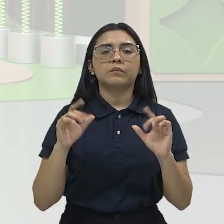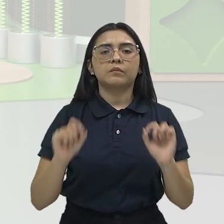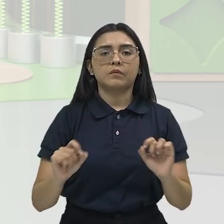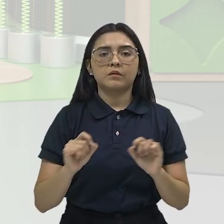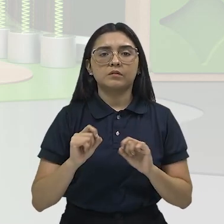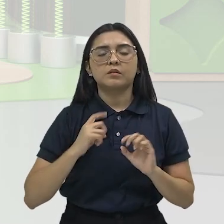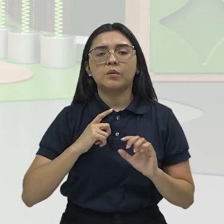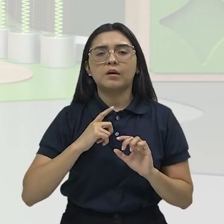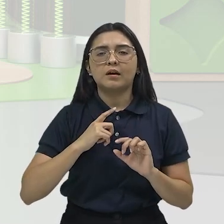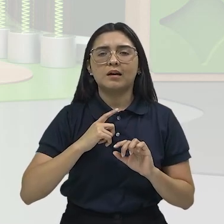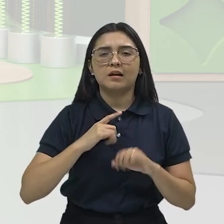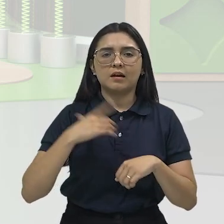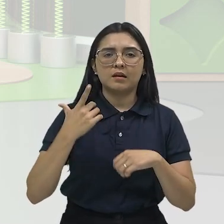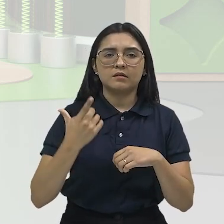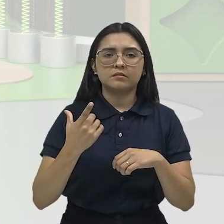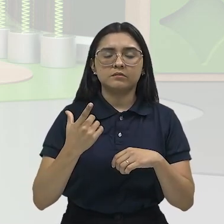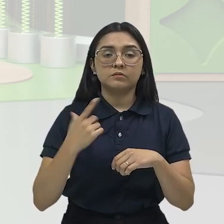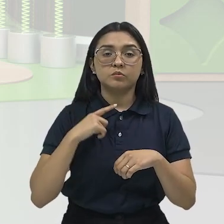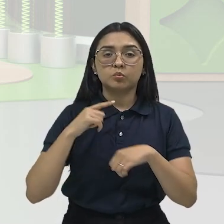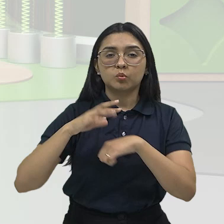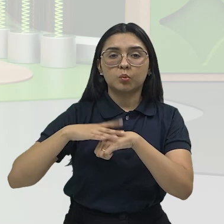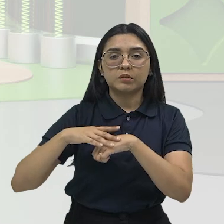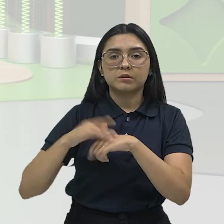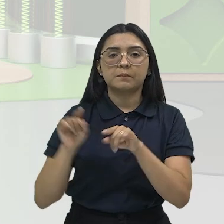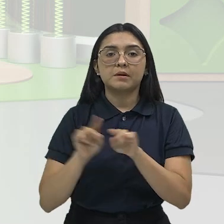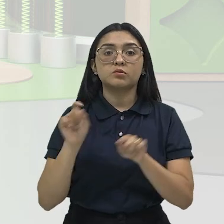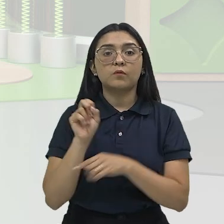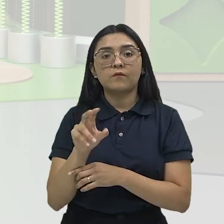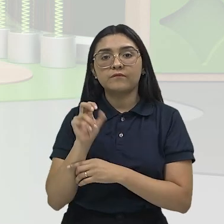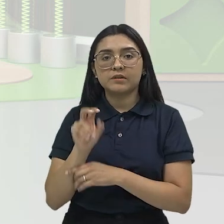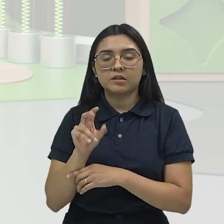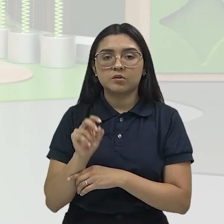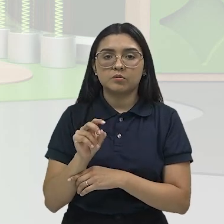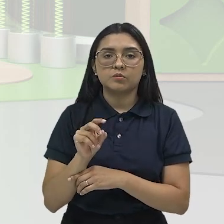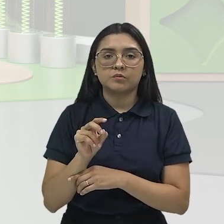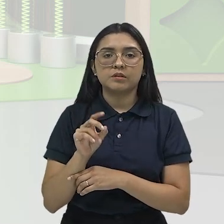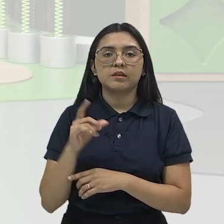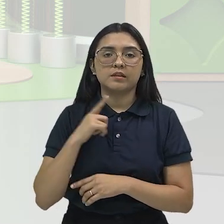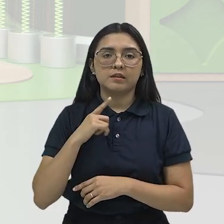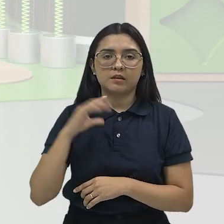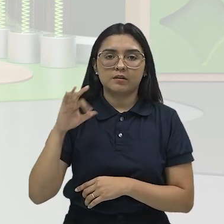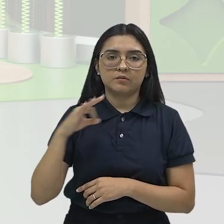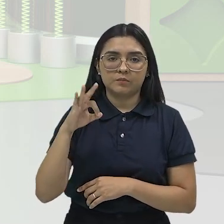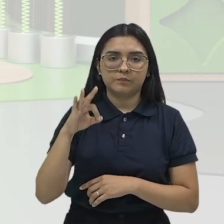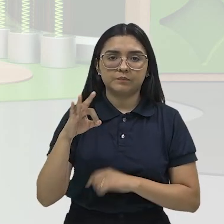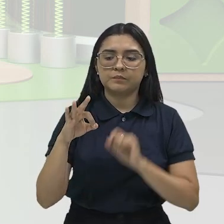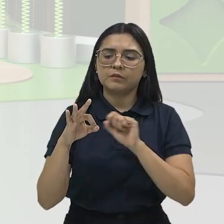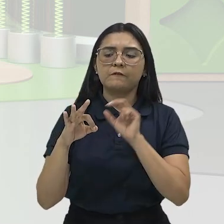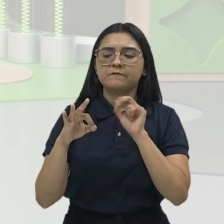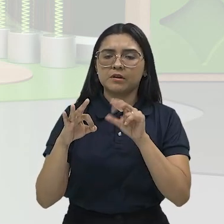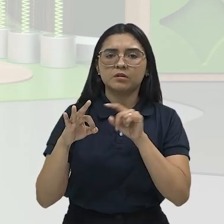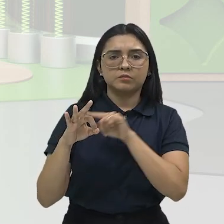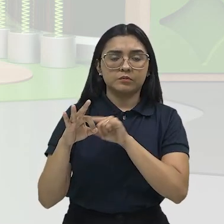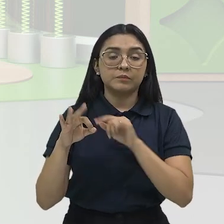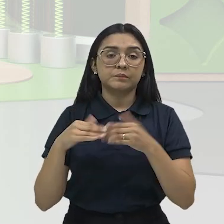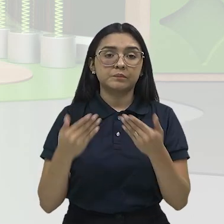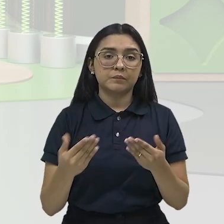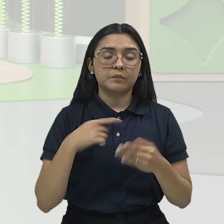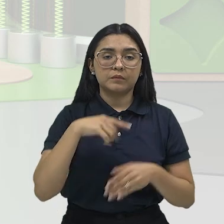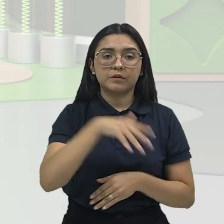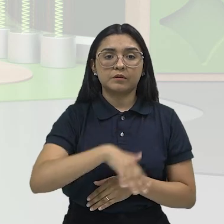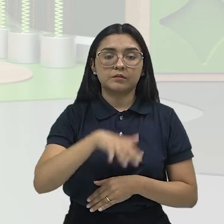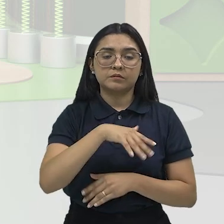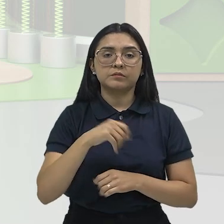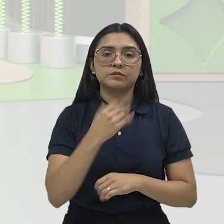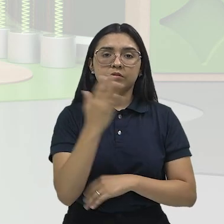em si, mas a circulação do vírus que esse mosquito carrega. Então, dentro da natureza, no ambiente silvestre, ele